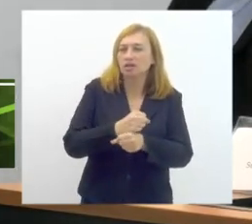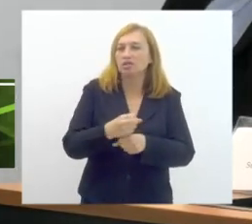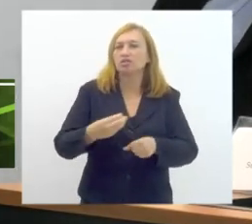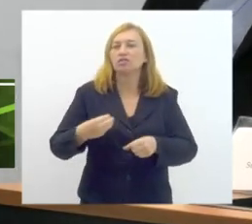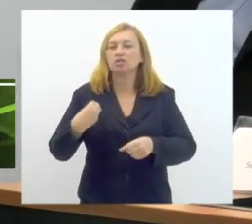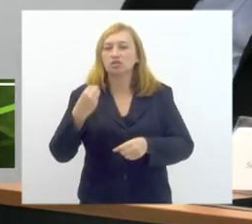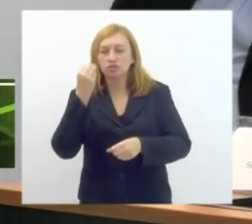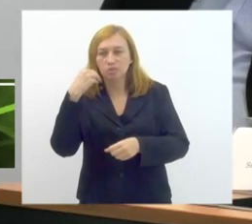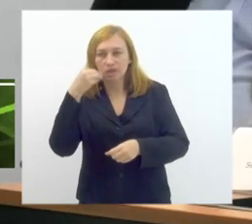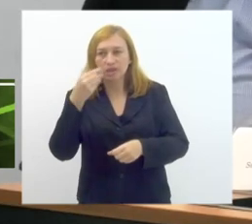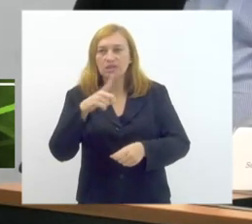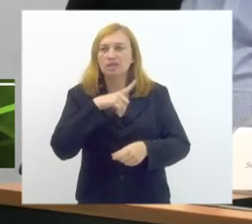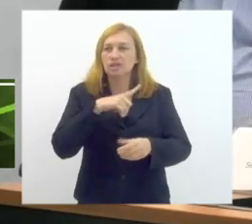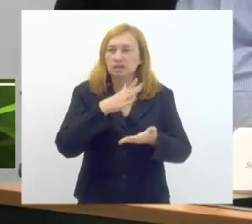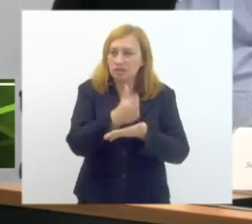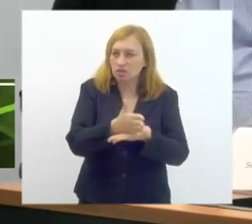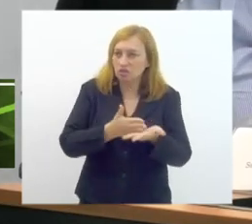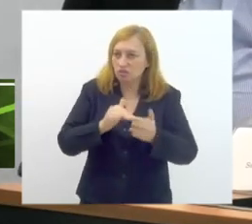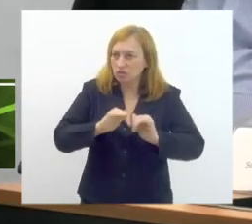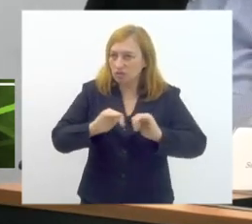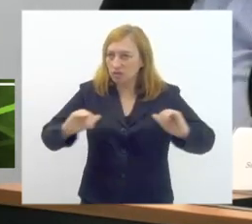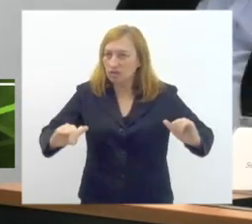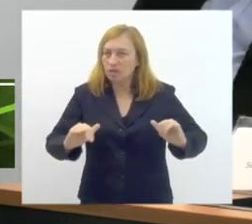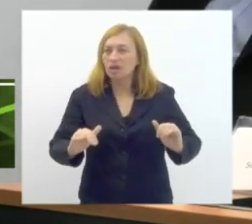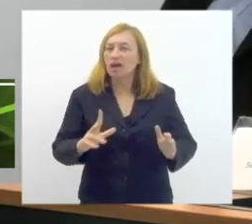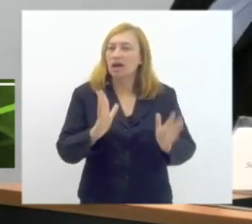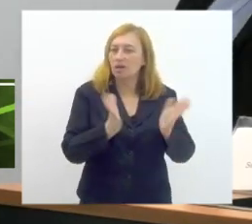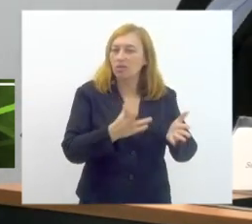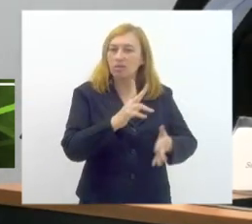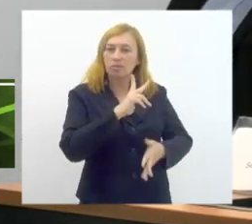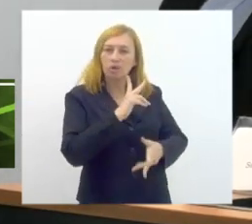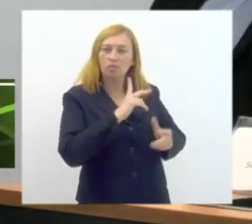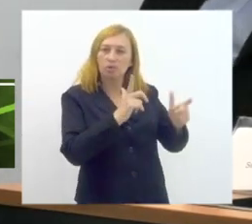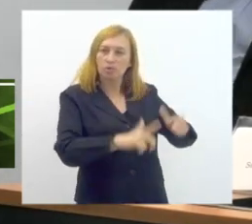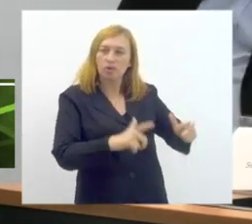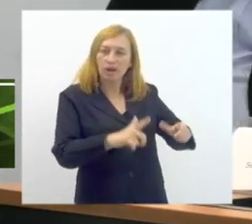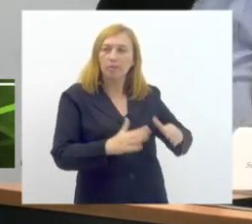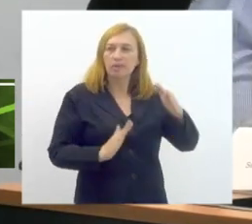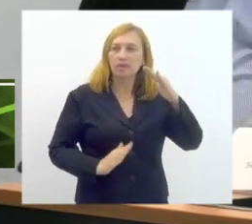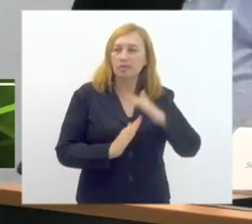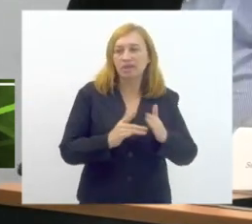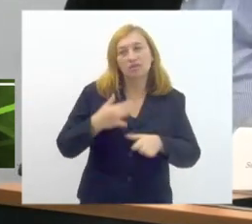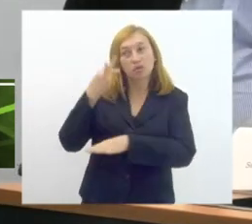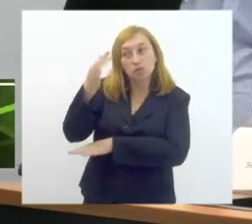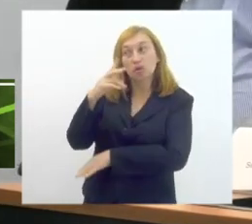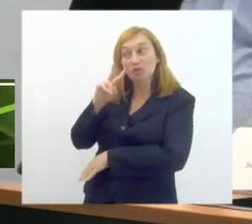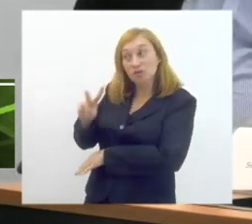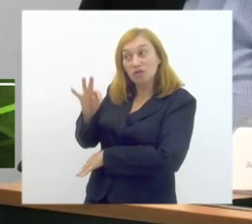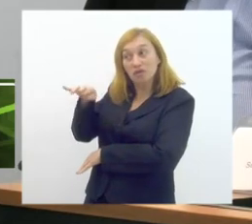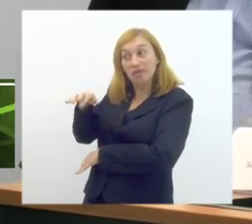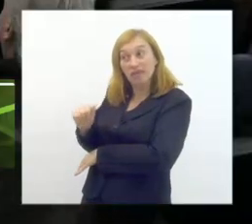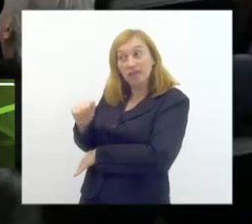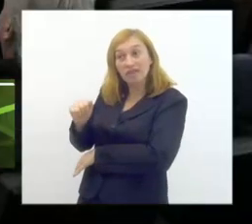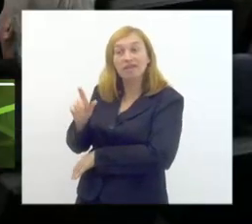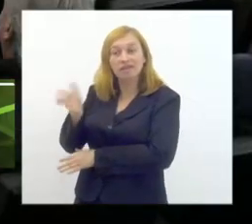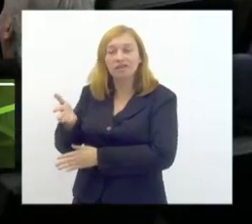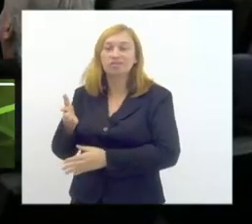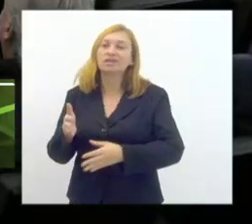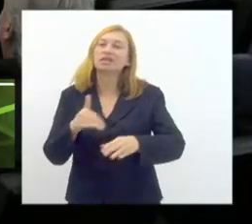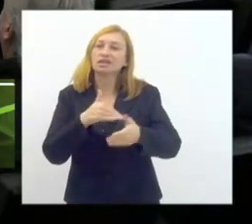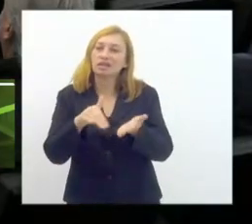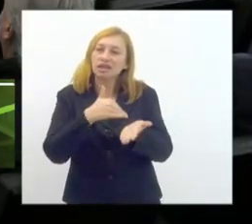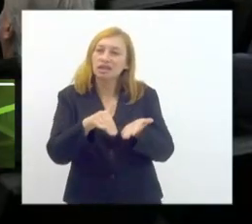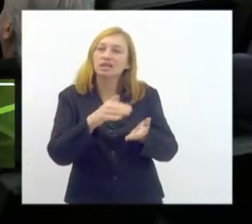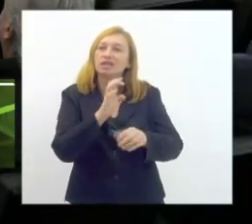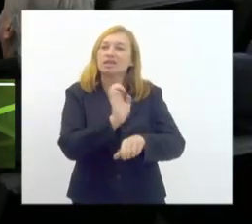Mais recentemente, a gente se dividiu, porque agora a gente tem uma sede própria, mas é uma meta futura, viu, Fernando? Está pautado já para a Secretaria de Estado,